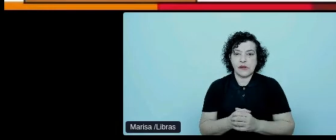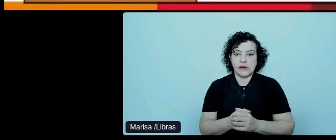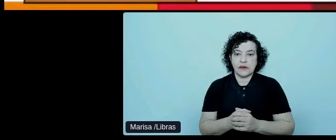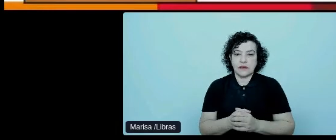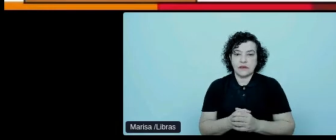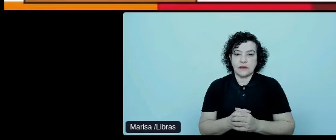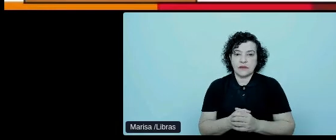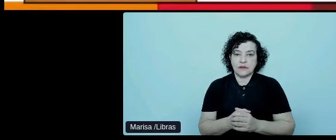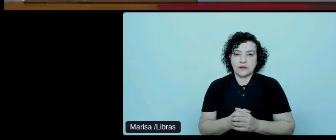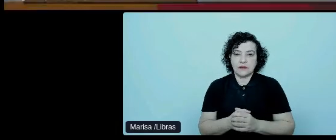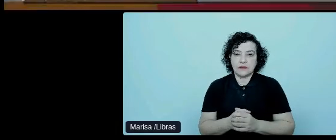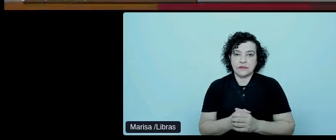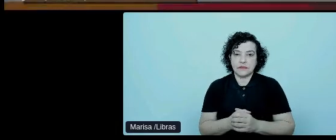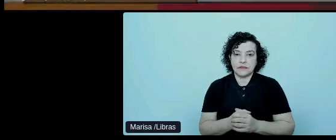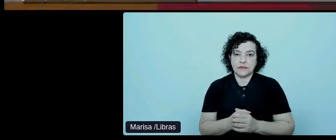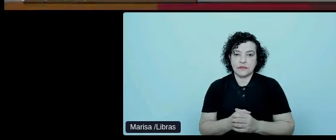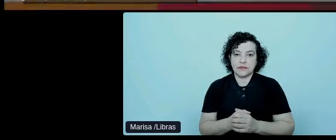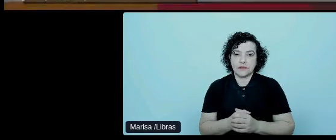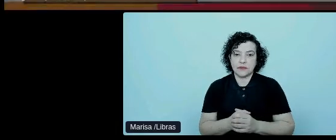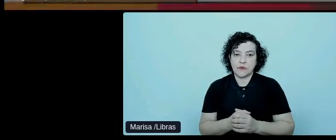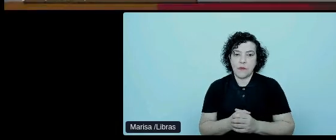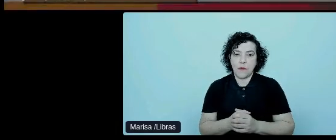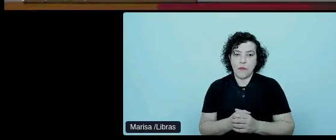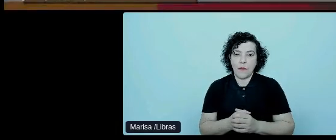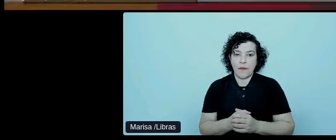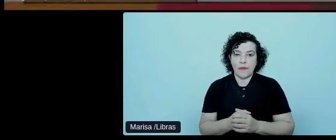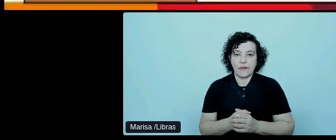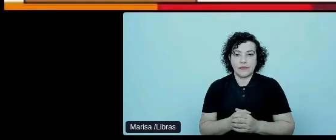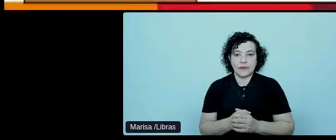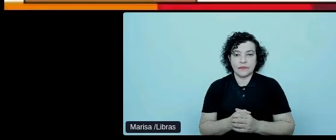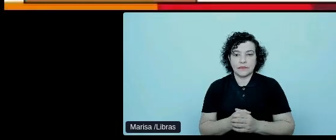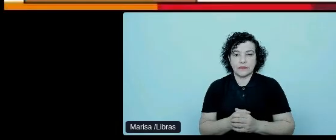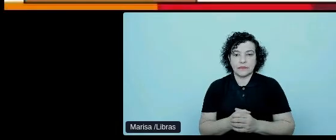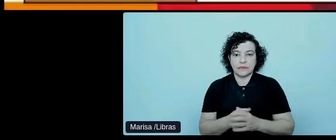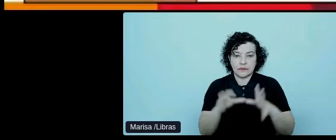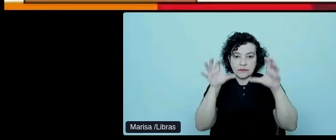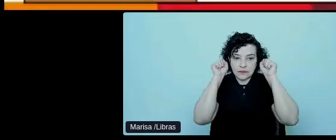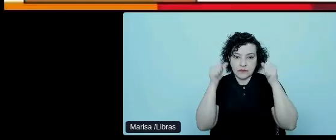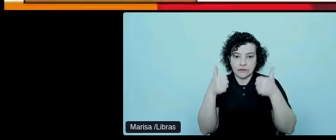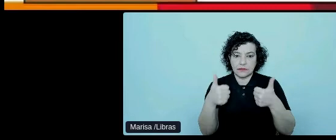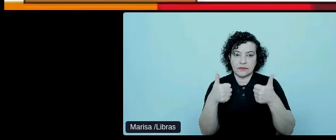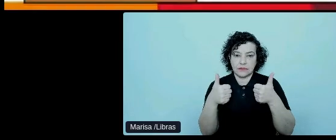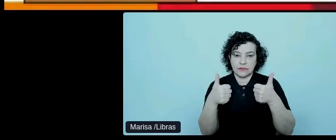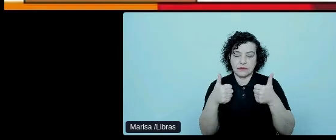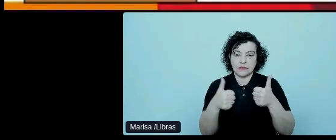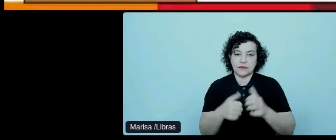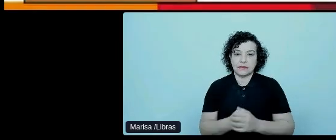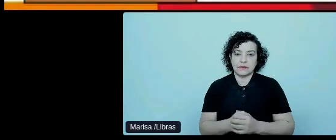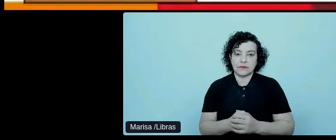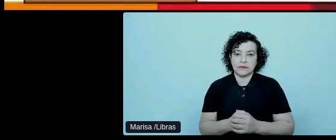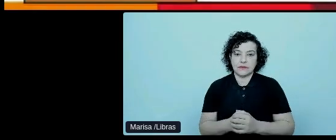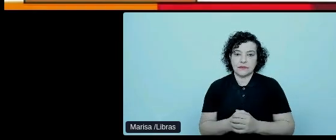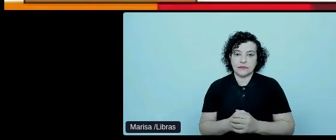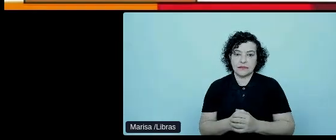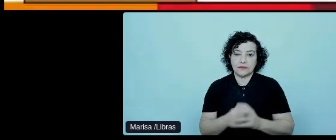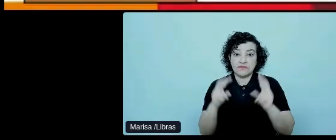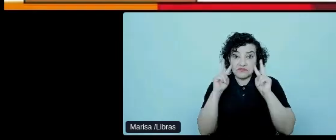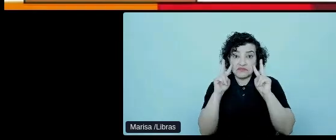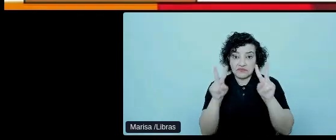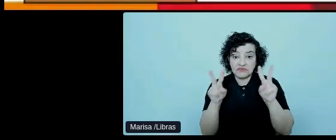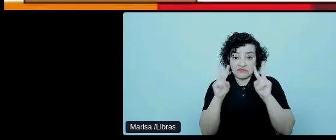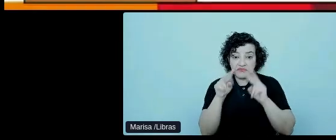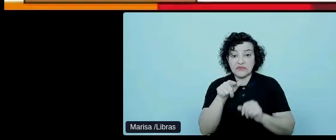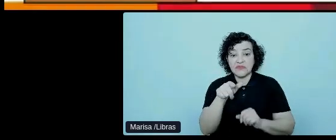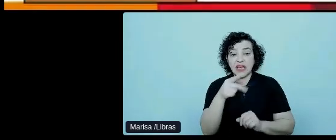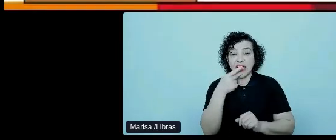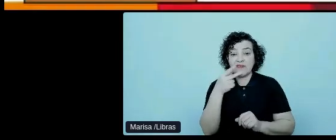Não tá mostrando mais tu aqui. Mas tá ouvindo? Sim, tá dando pra te ouvir. E tá vendo a...